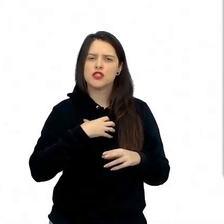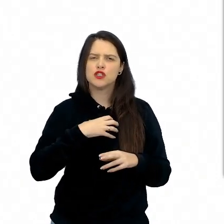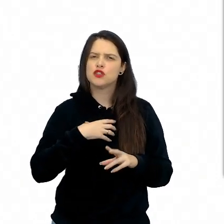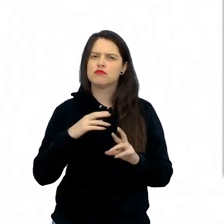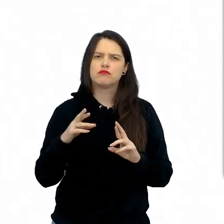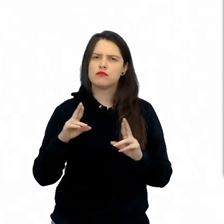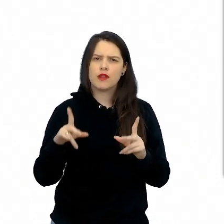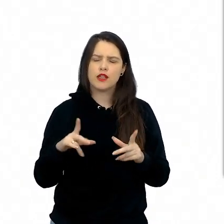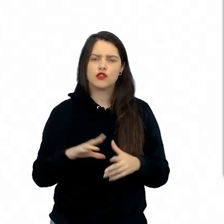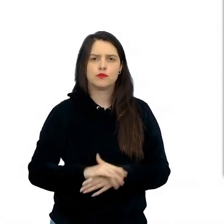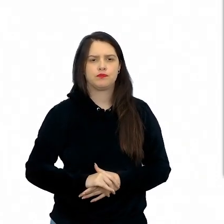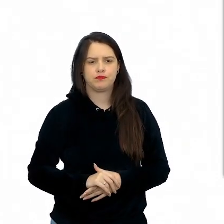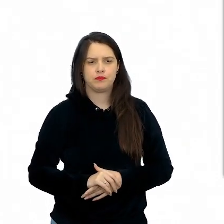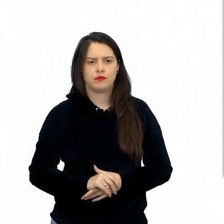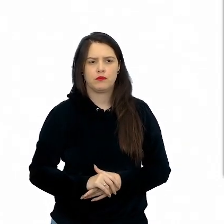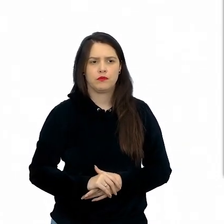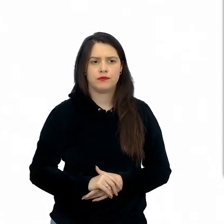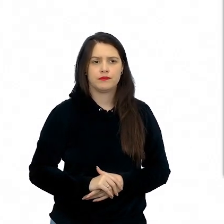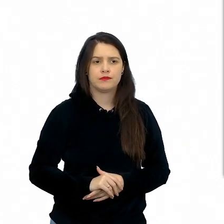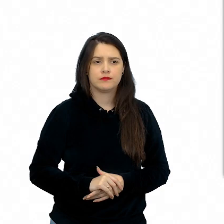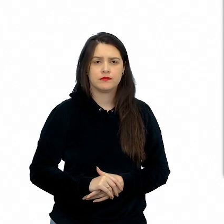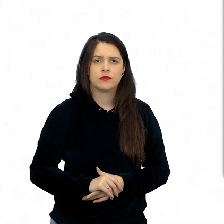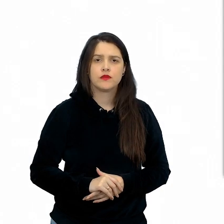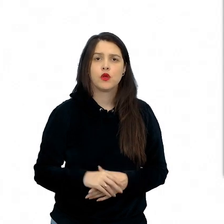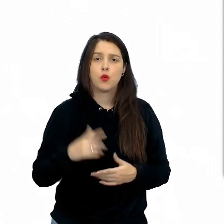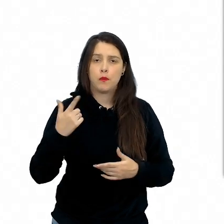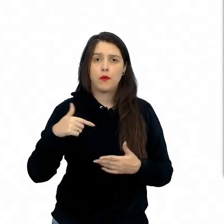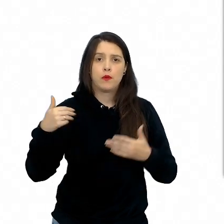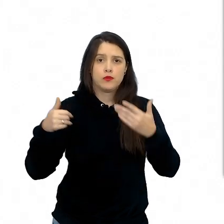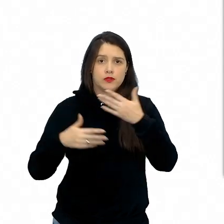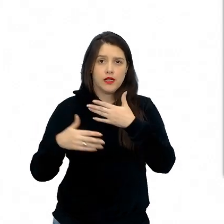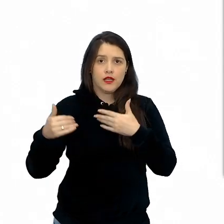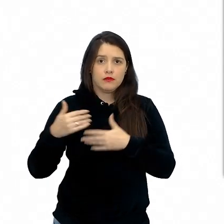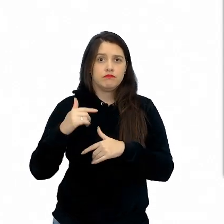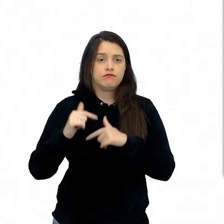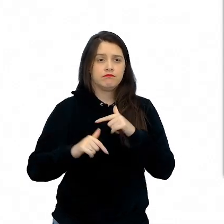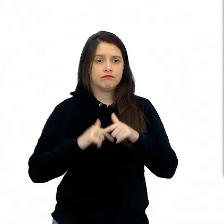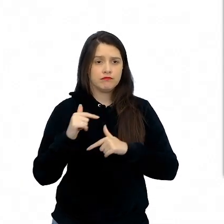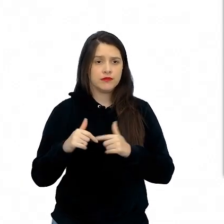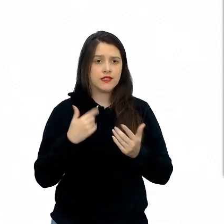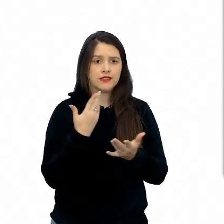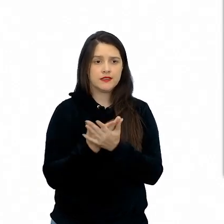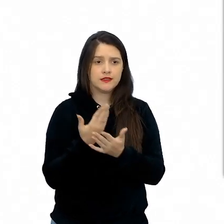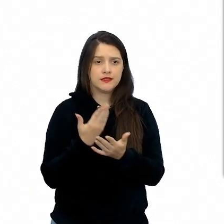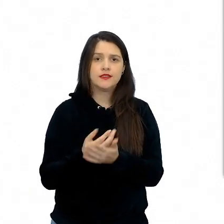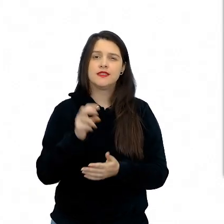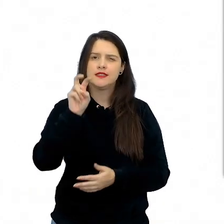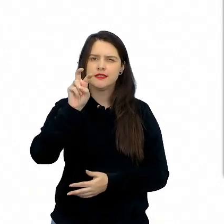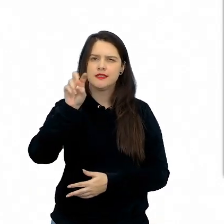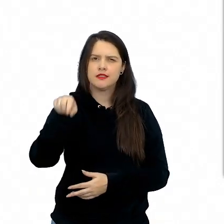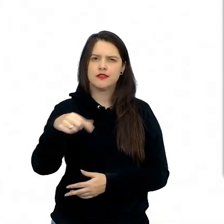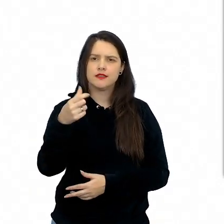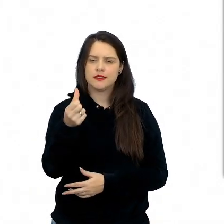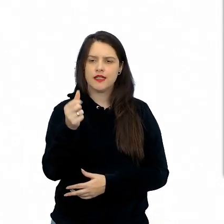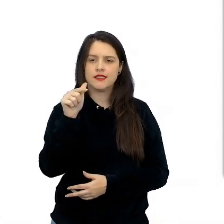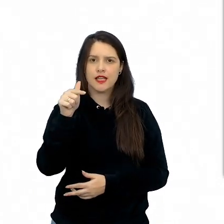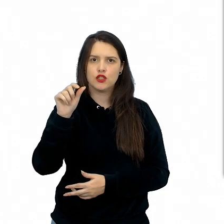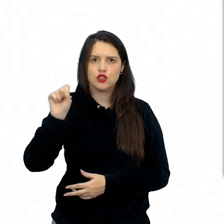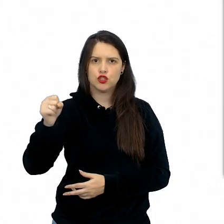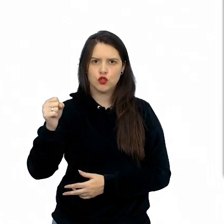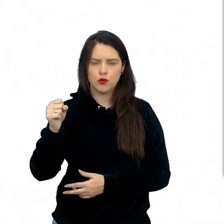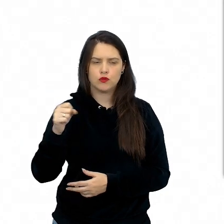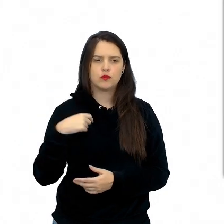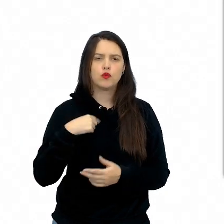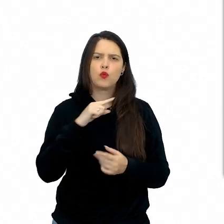diferentes. No próximos slides, a gente vai falar aqui das aulas 5, 6, 7 e 8.